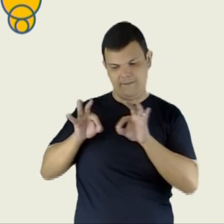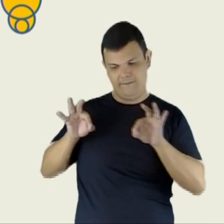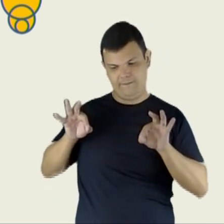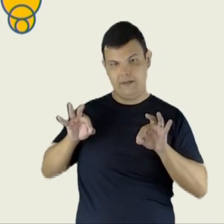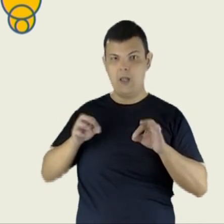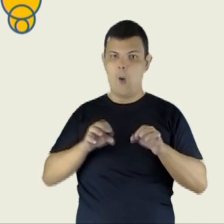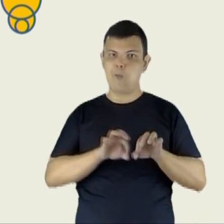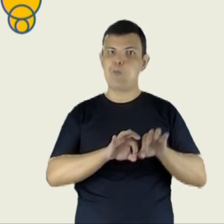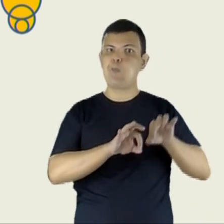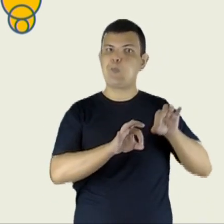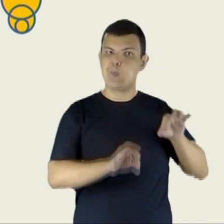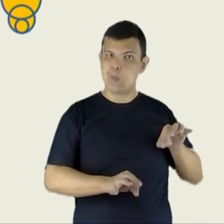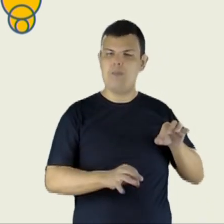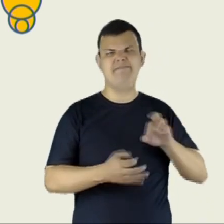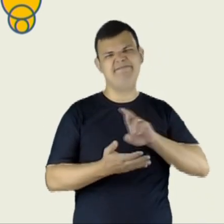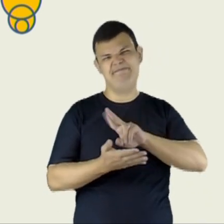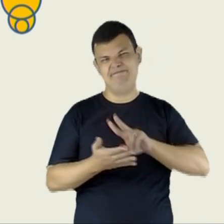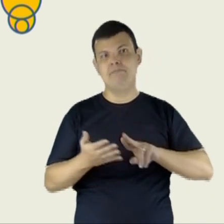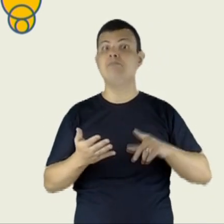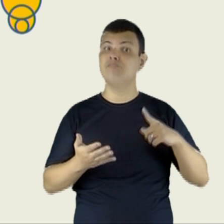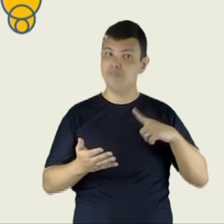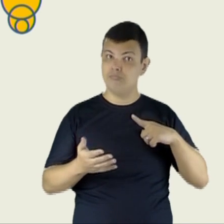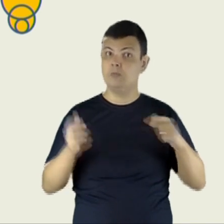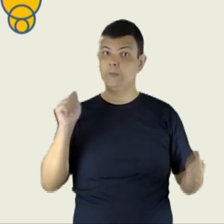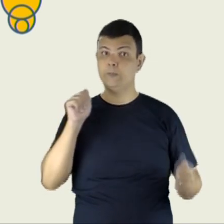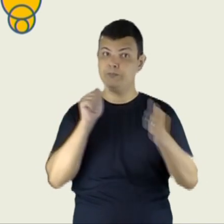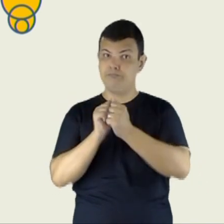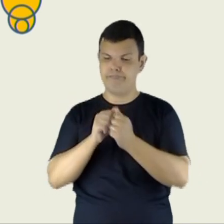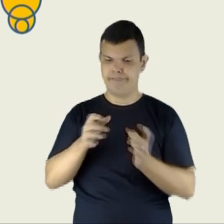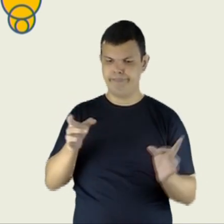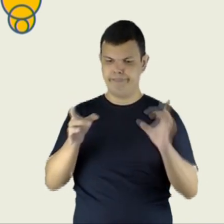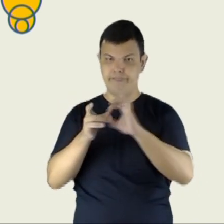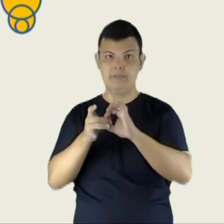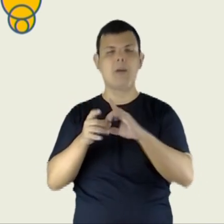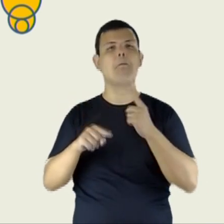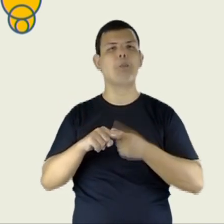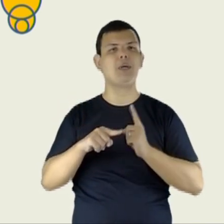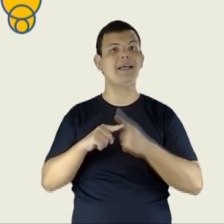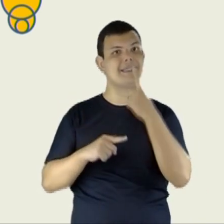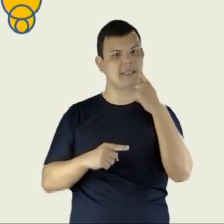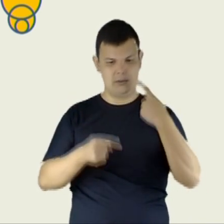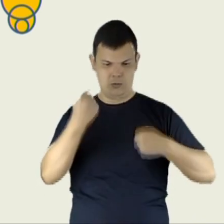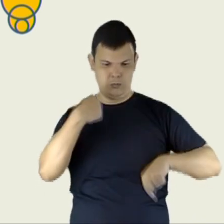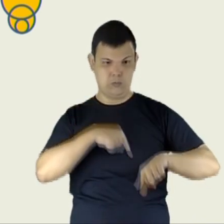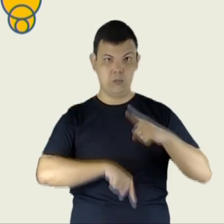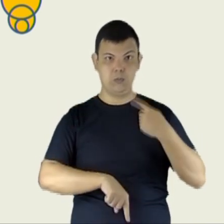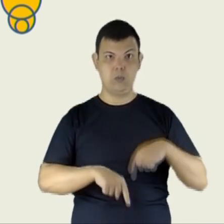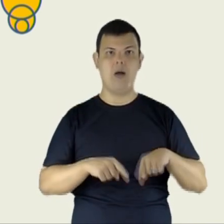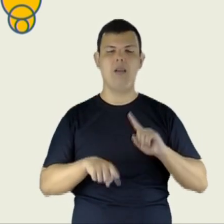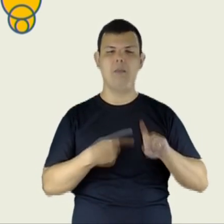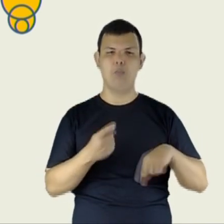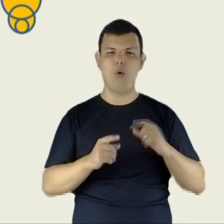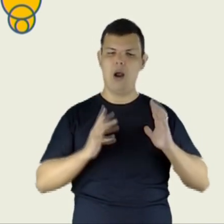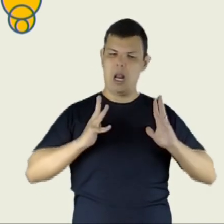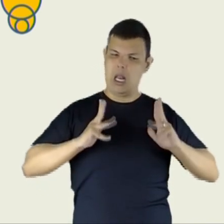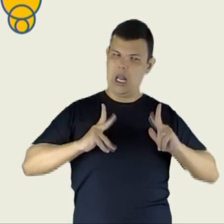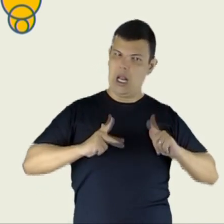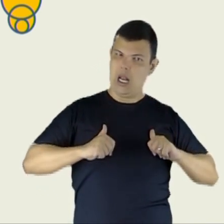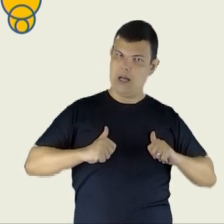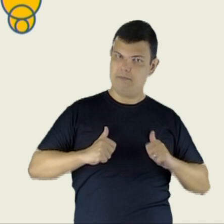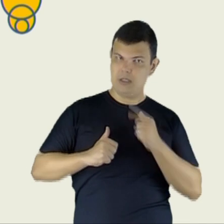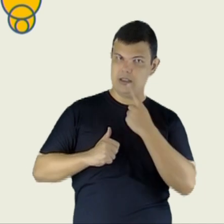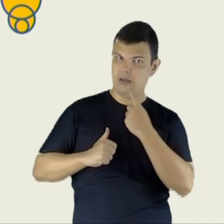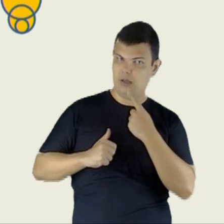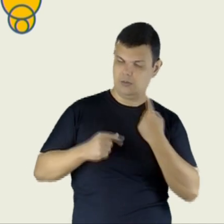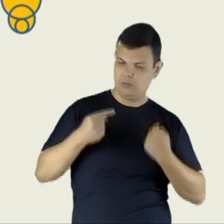das artérias, que vão trabalhar com essa circulação do sangue para que ele seja filtrado pelos rins e,